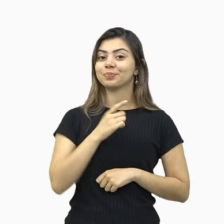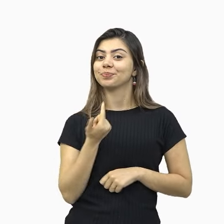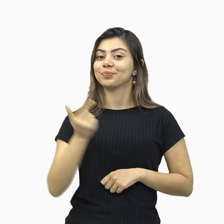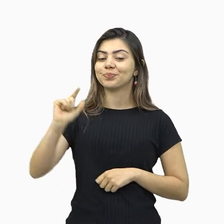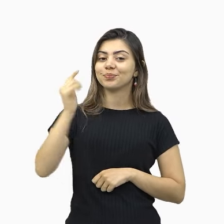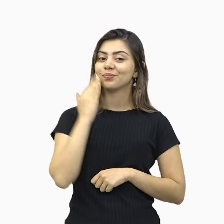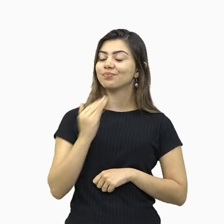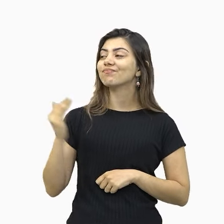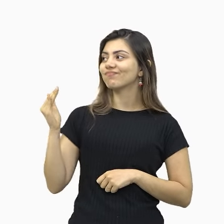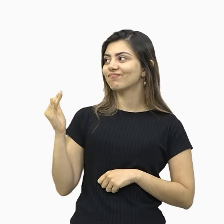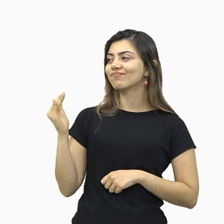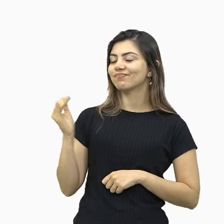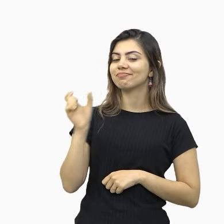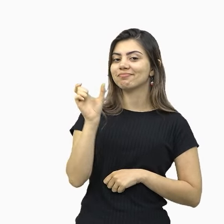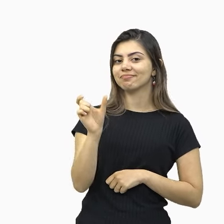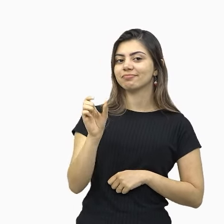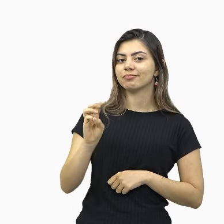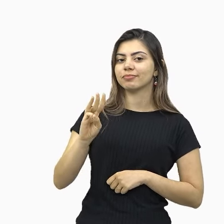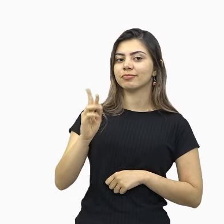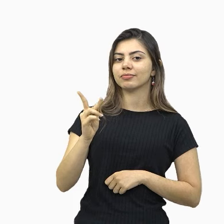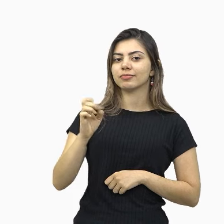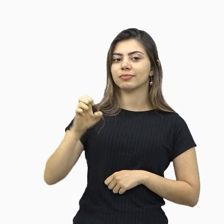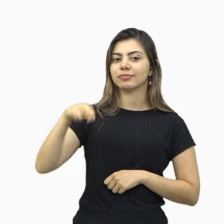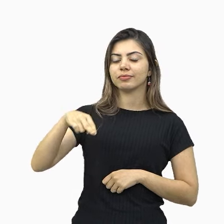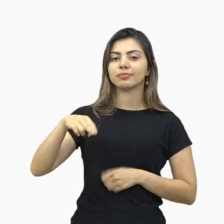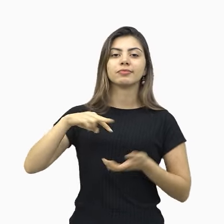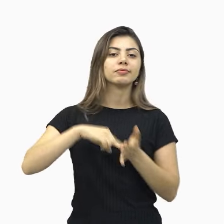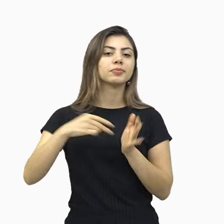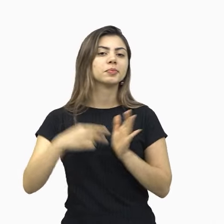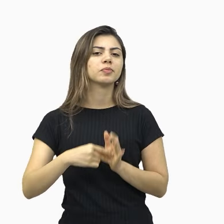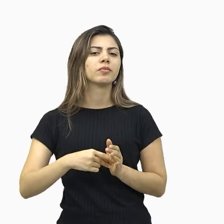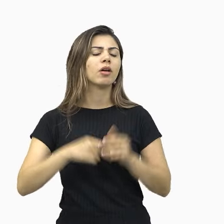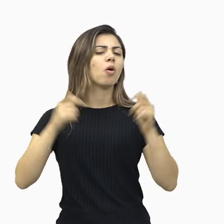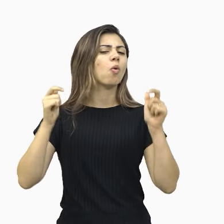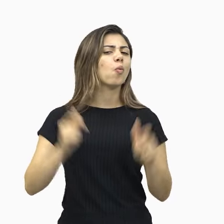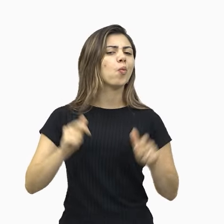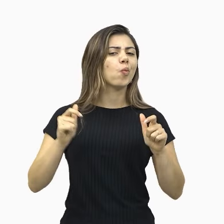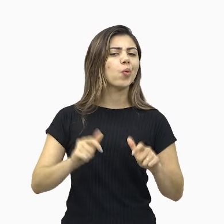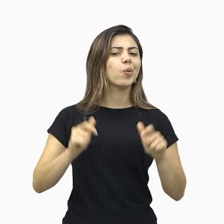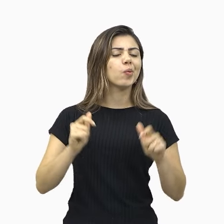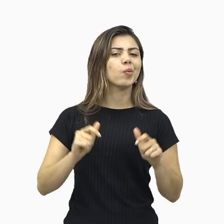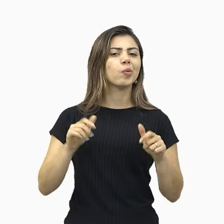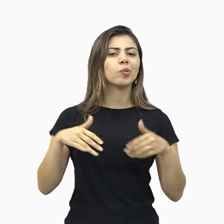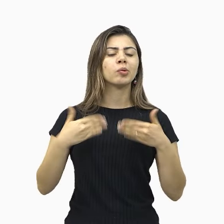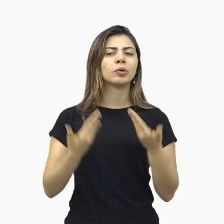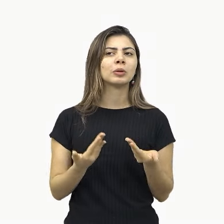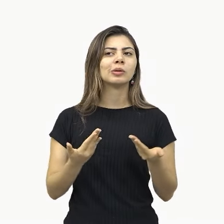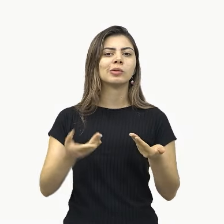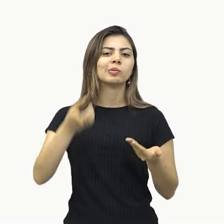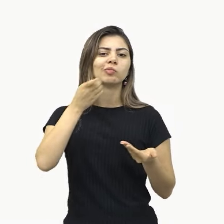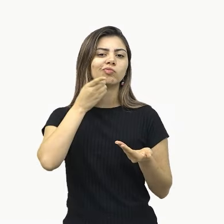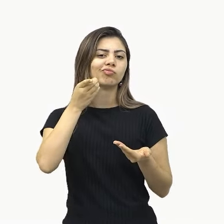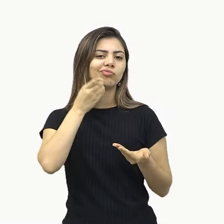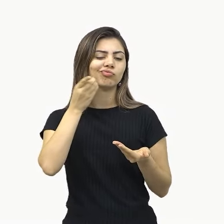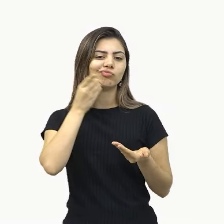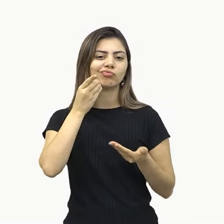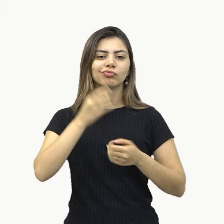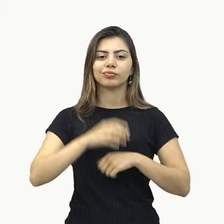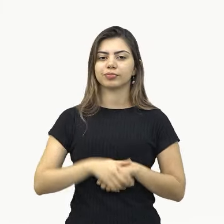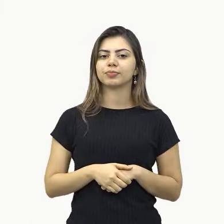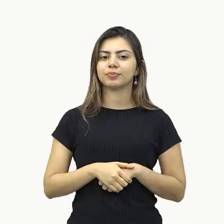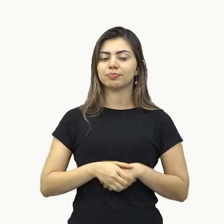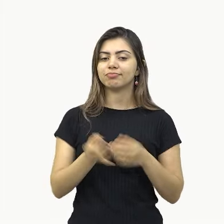word é when, que significa quando. When were you born? When were you